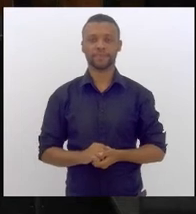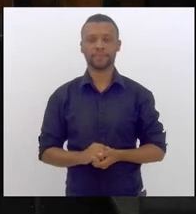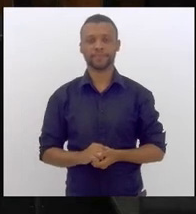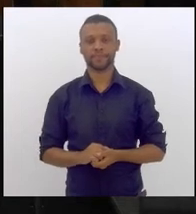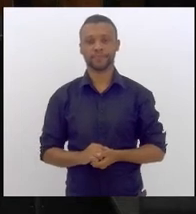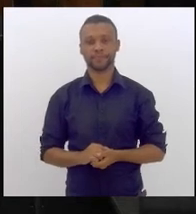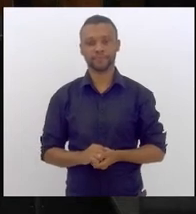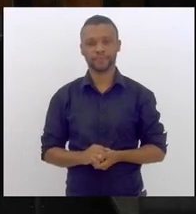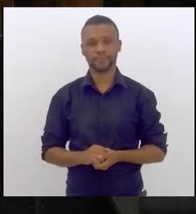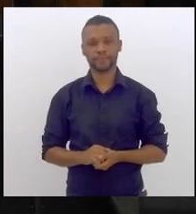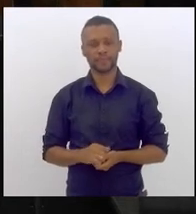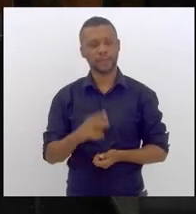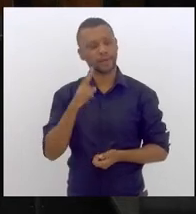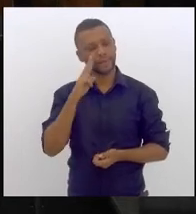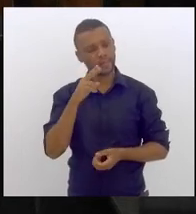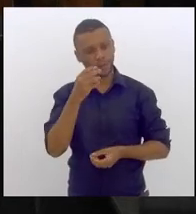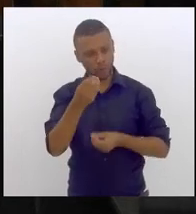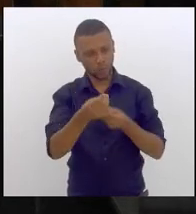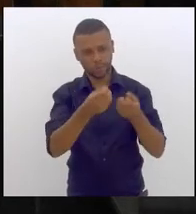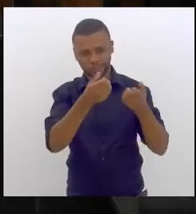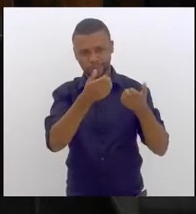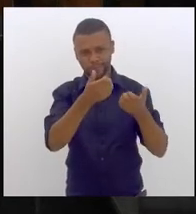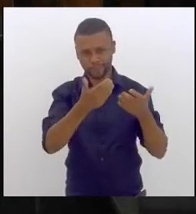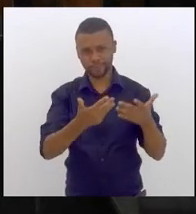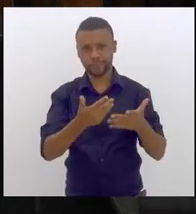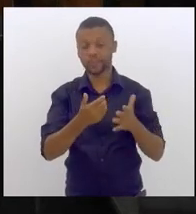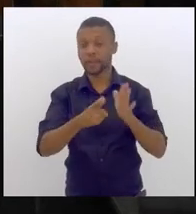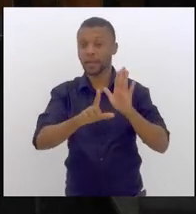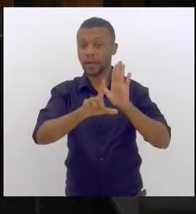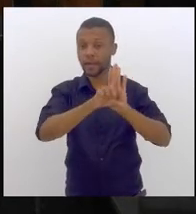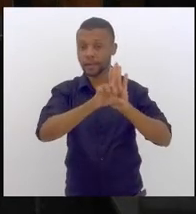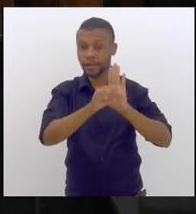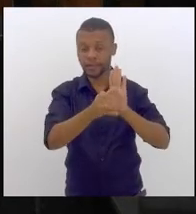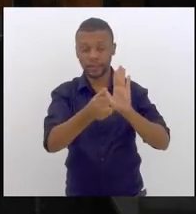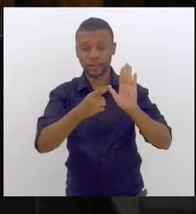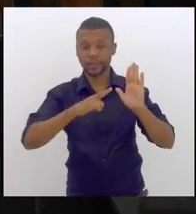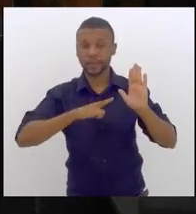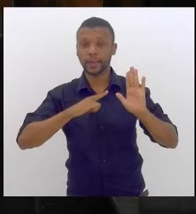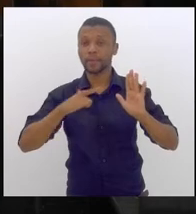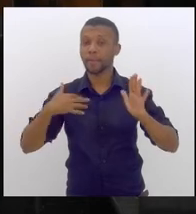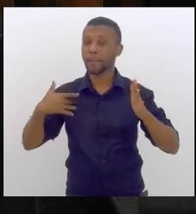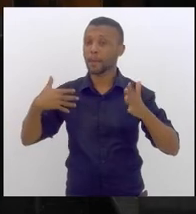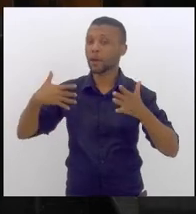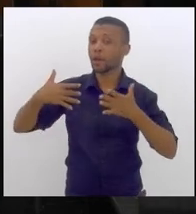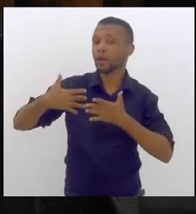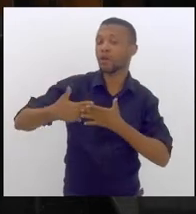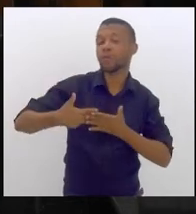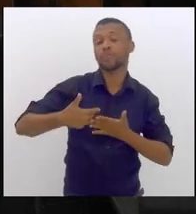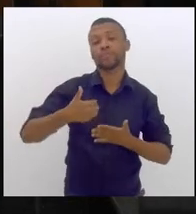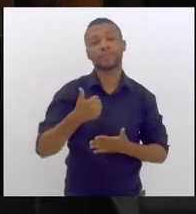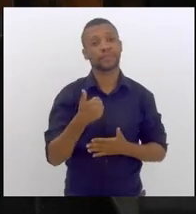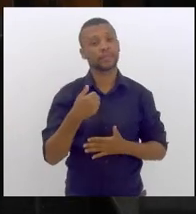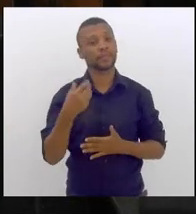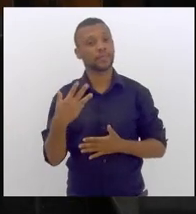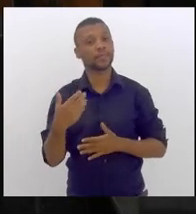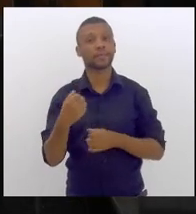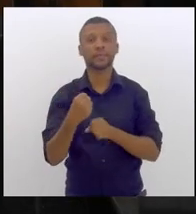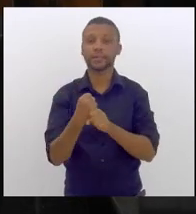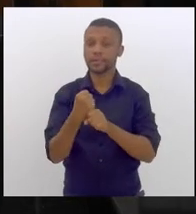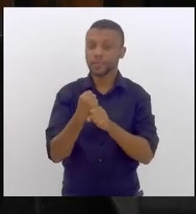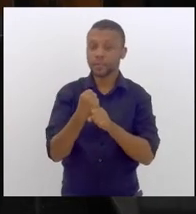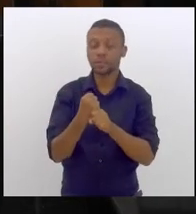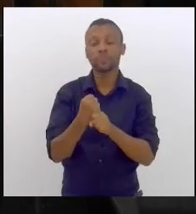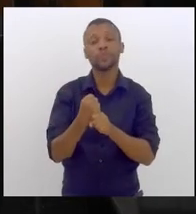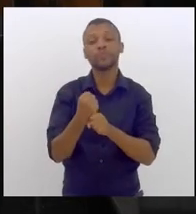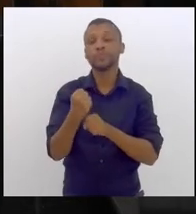Veja, deputada Renata Souza, uma lei que tem 13 anos, portanto, 2009, já apontava